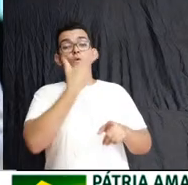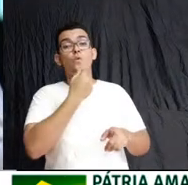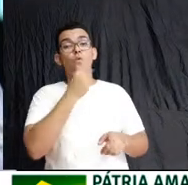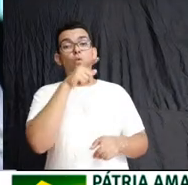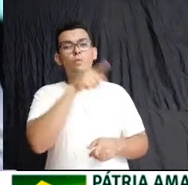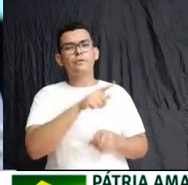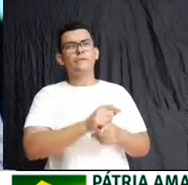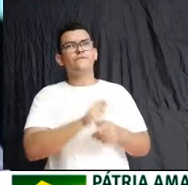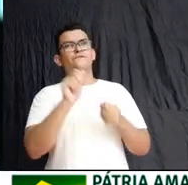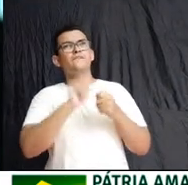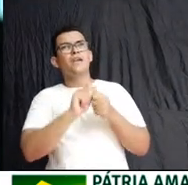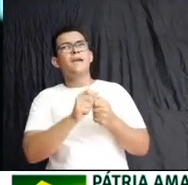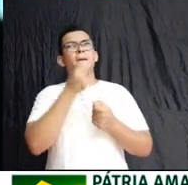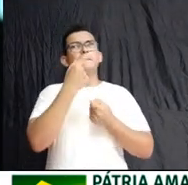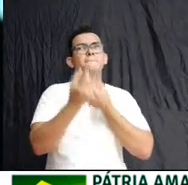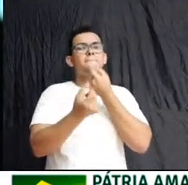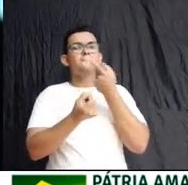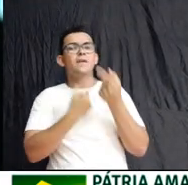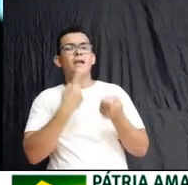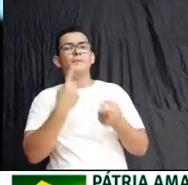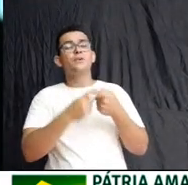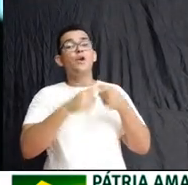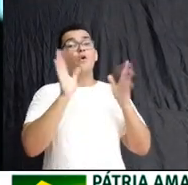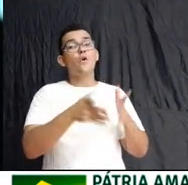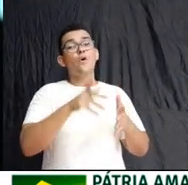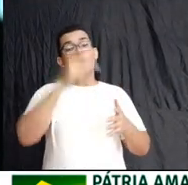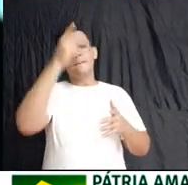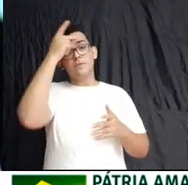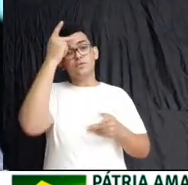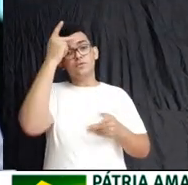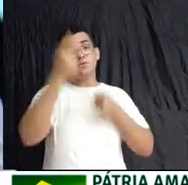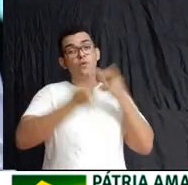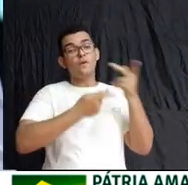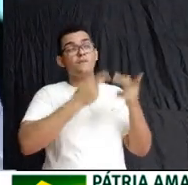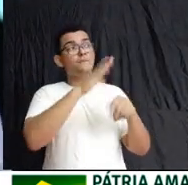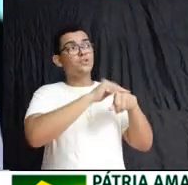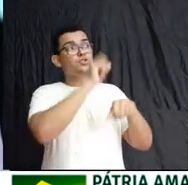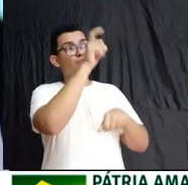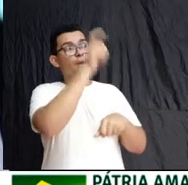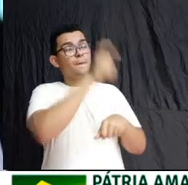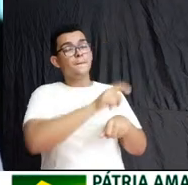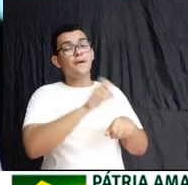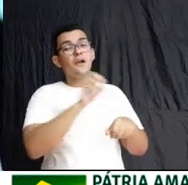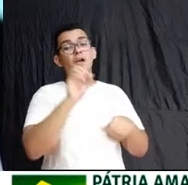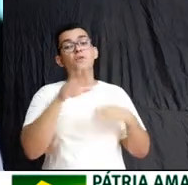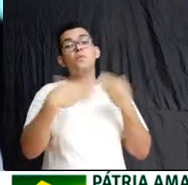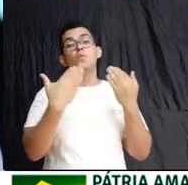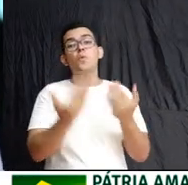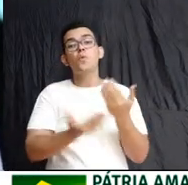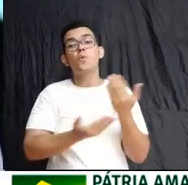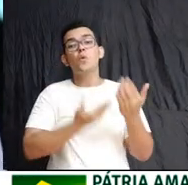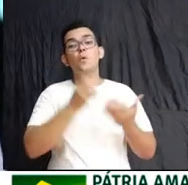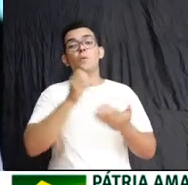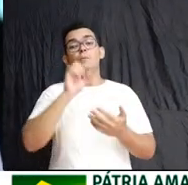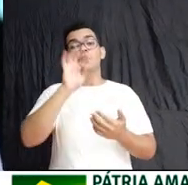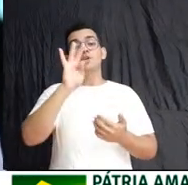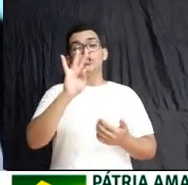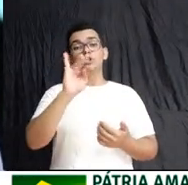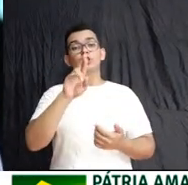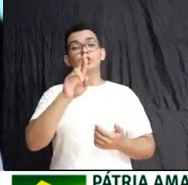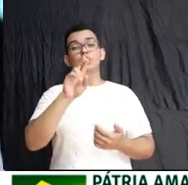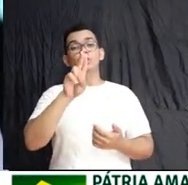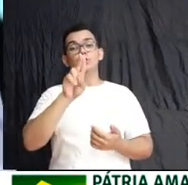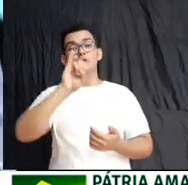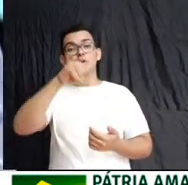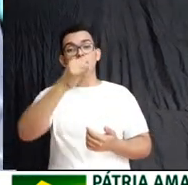aqui em Jiparaná me chamam hoje de Tirujipa, mas eu já tenho um trabalho de humor